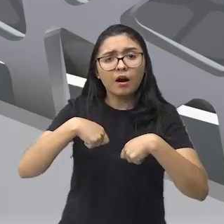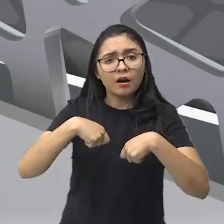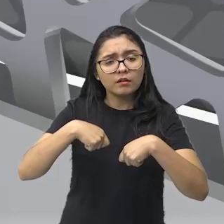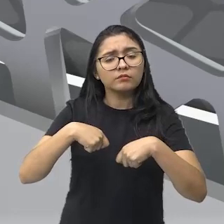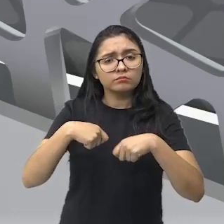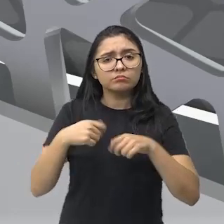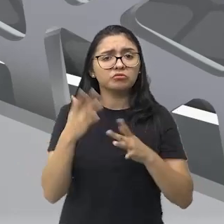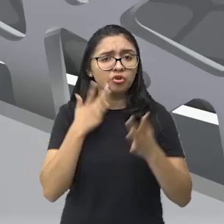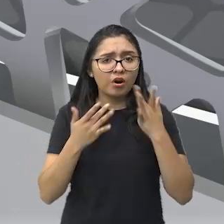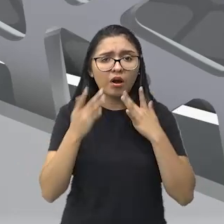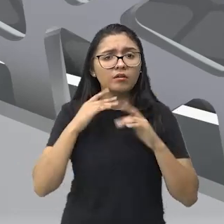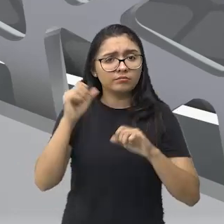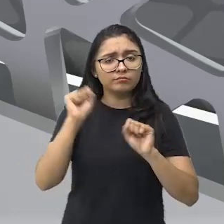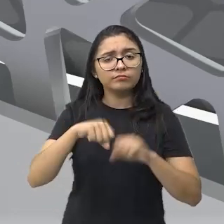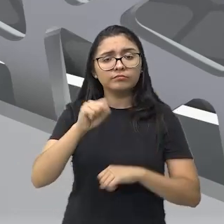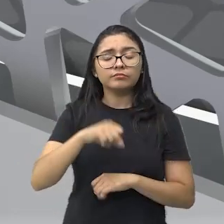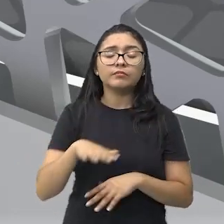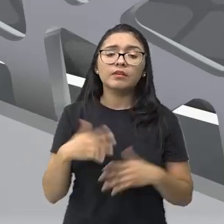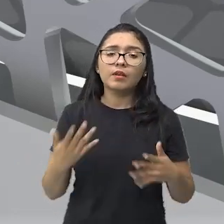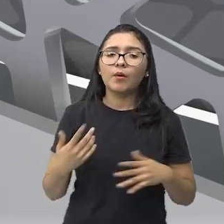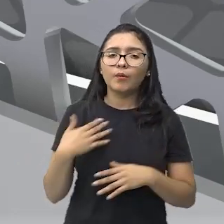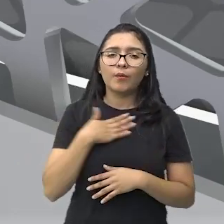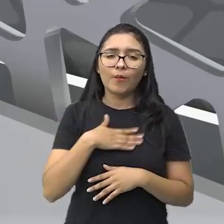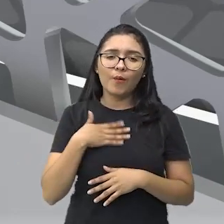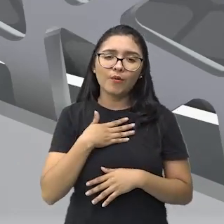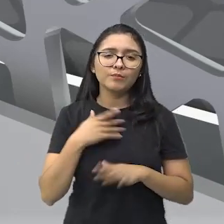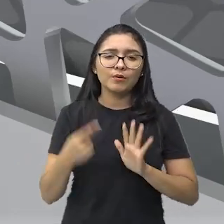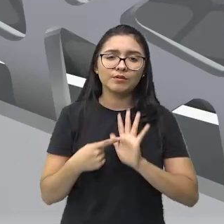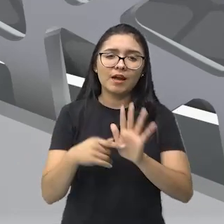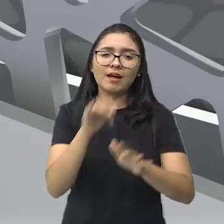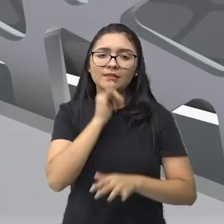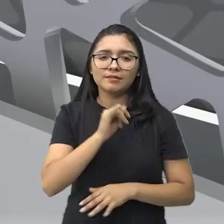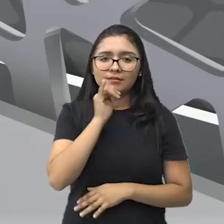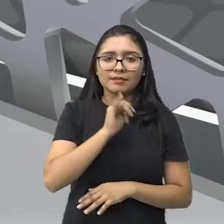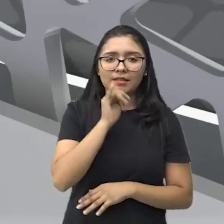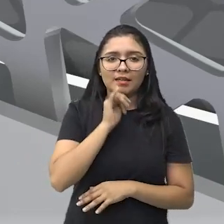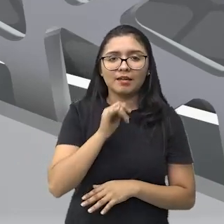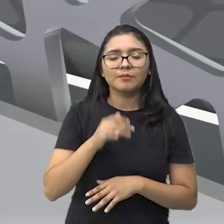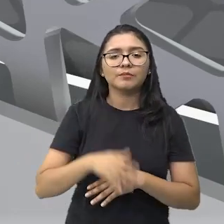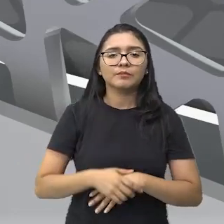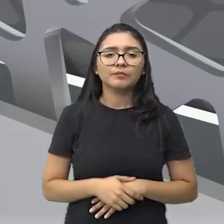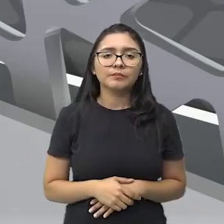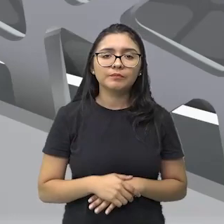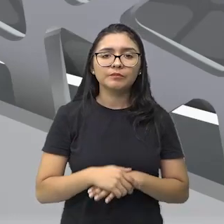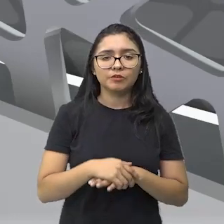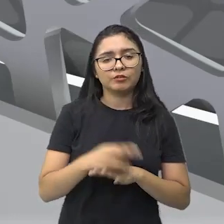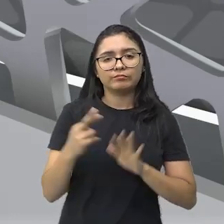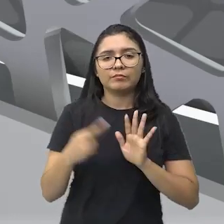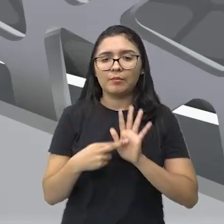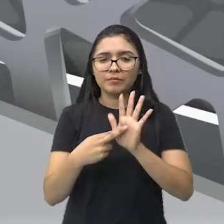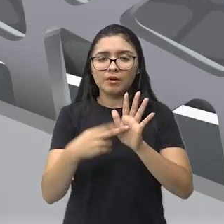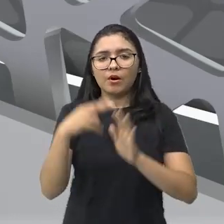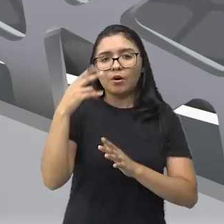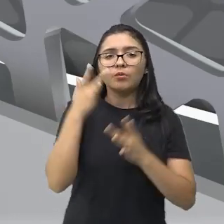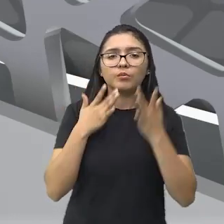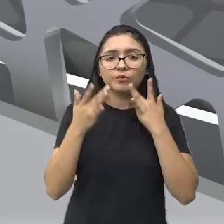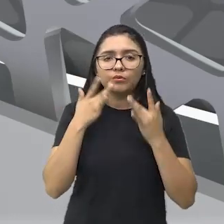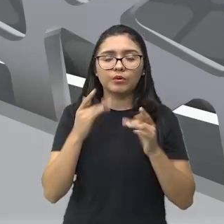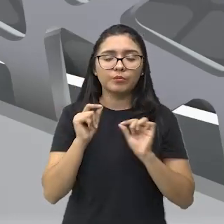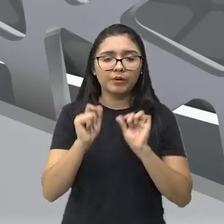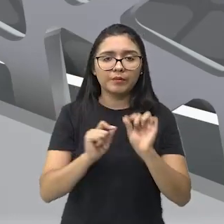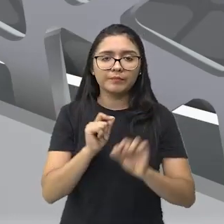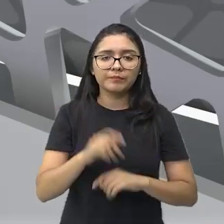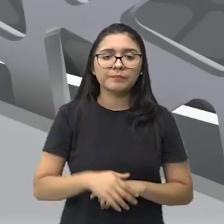mundo encena. E eu sempre gosto de trazer como um exemplo, nesse momento de representar o teatro,